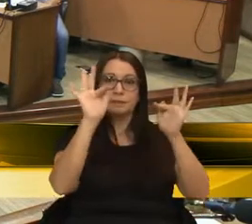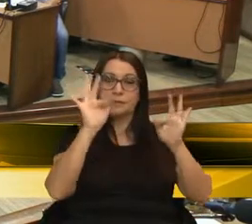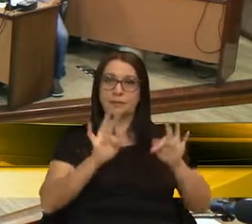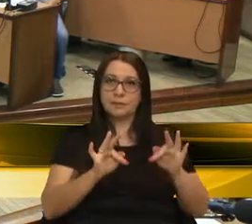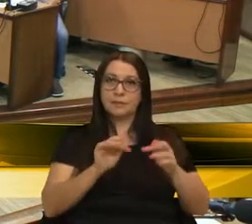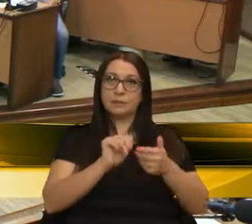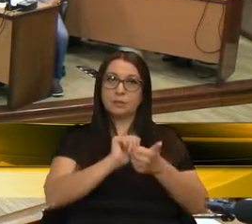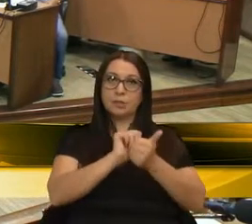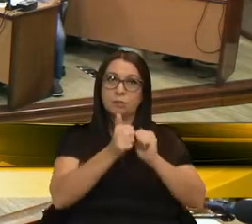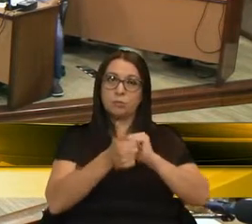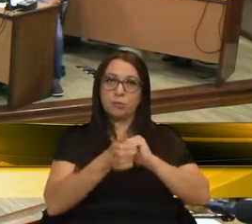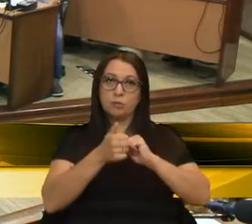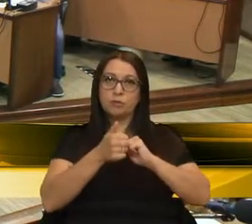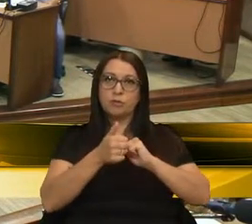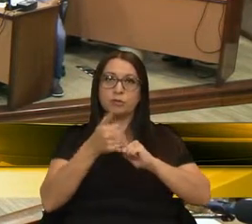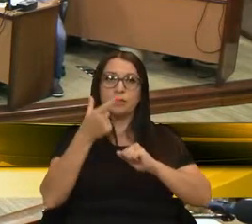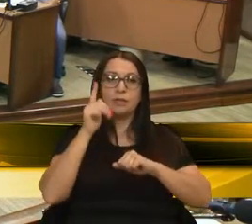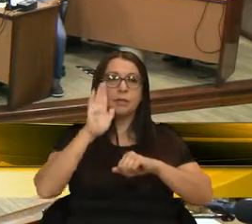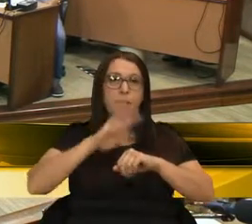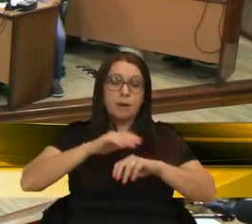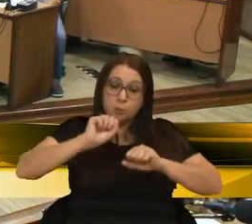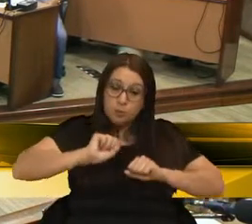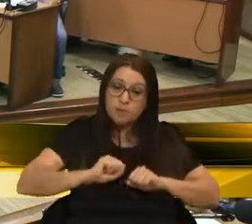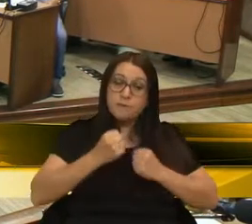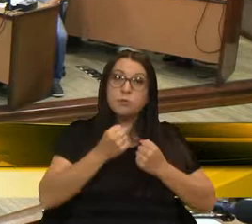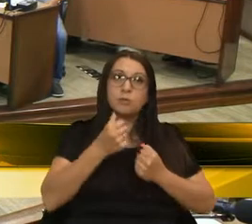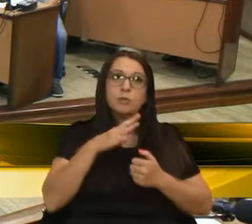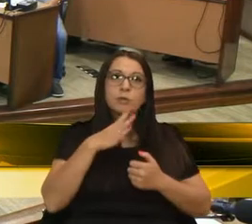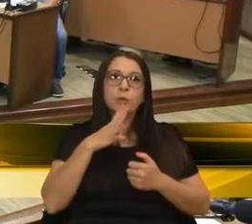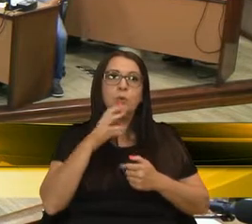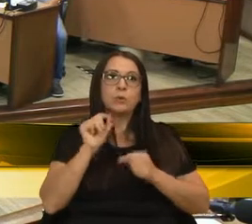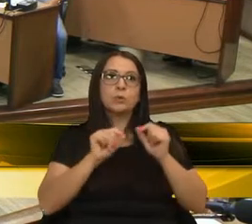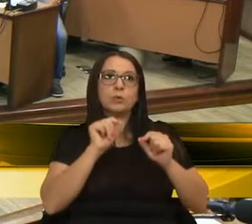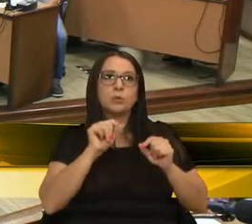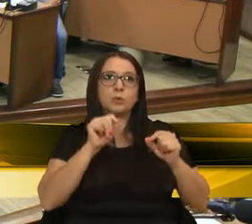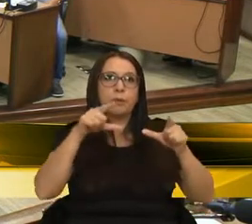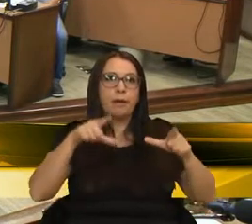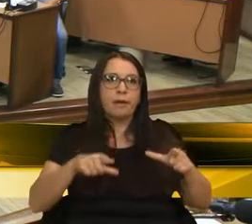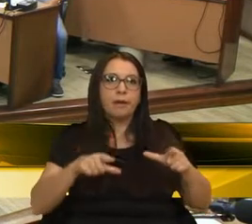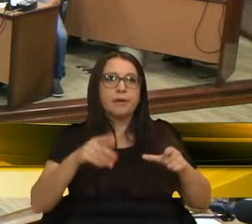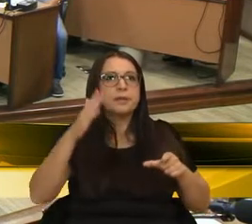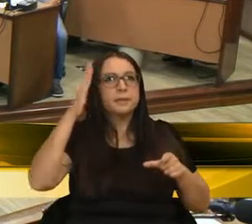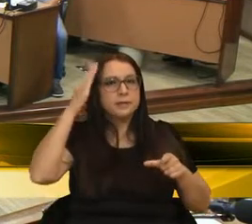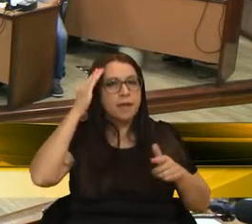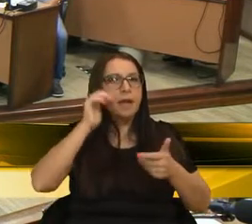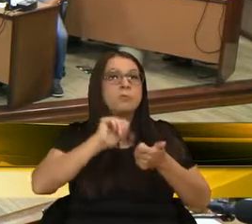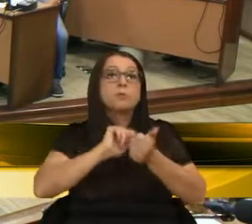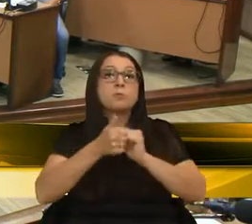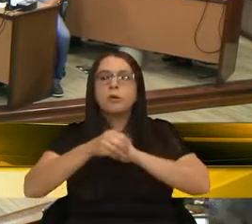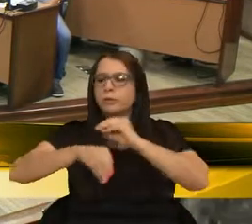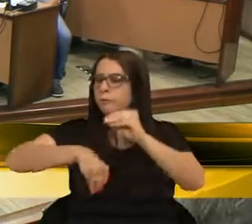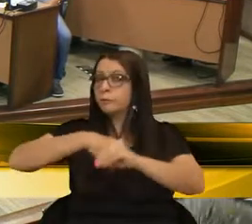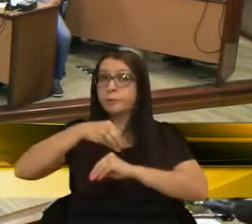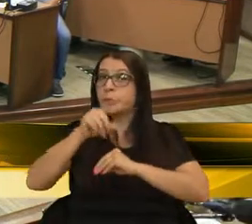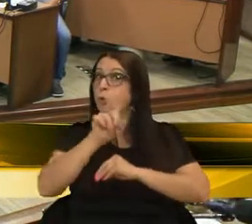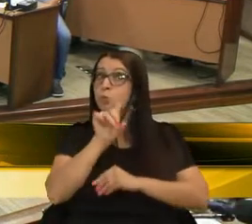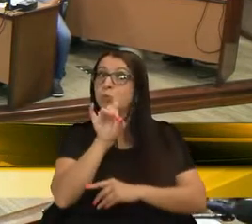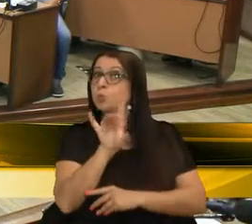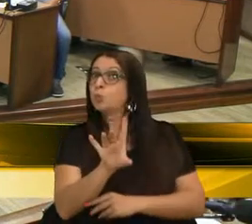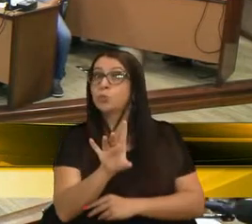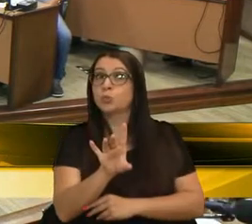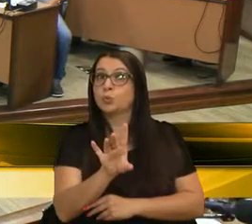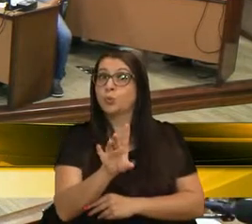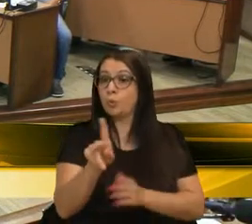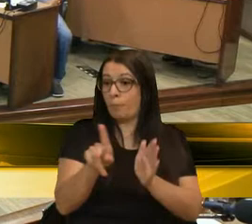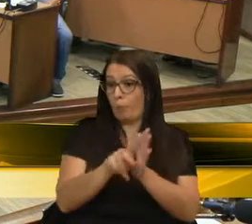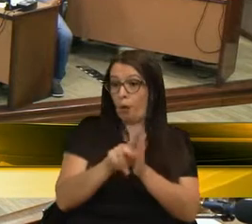o esporte ganha mais uma defensora, mais uma pessoa que tem conhecimento da área e que sabe o quanto o esporte tem de envolvimento, não só na questão do